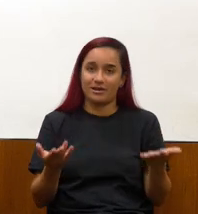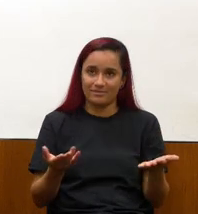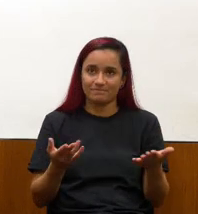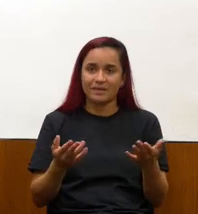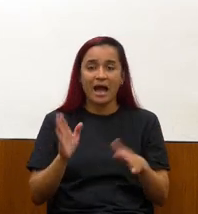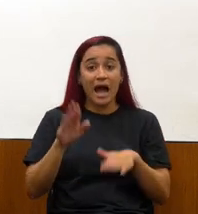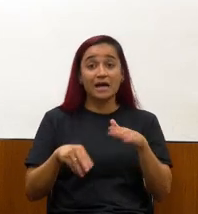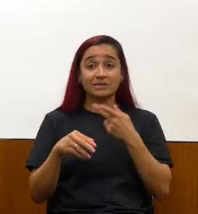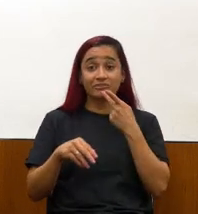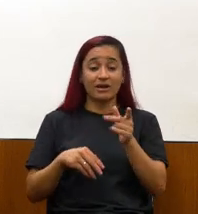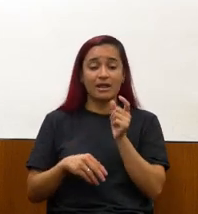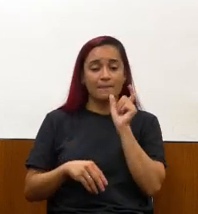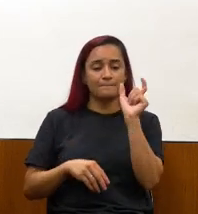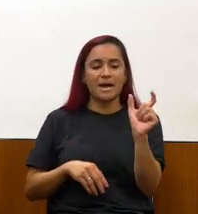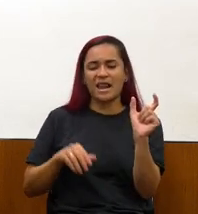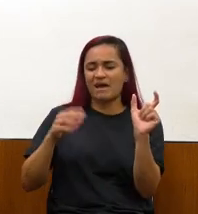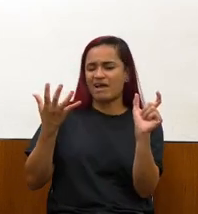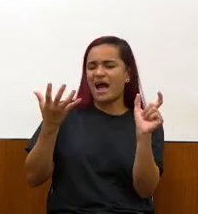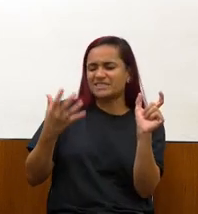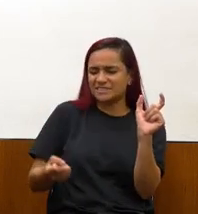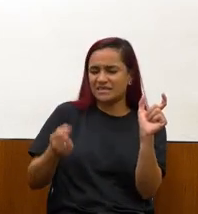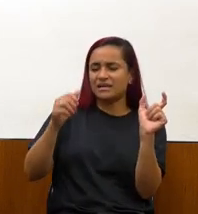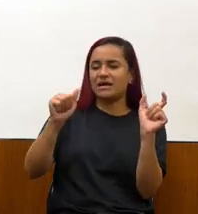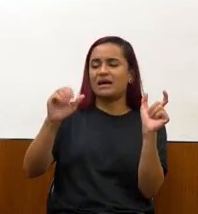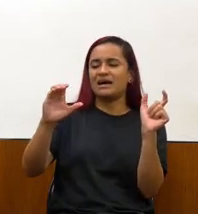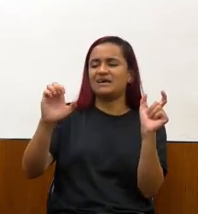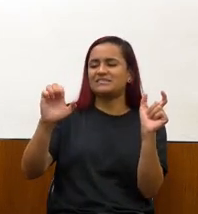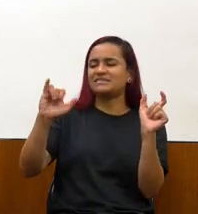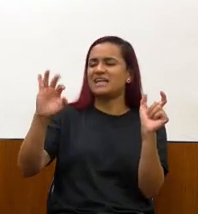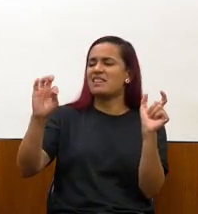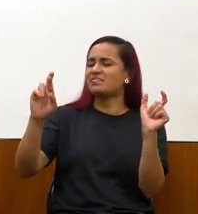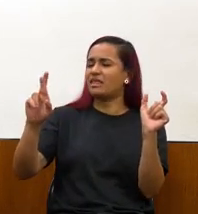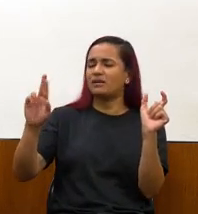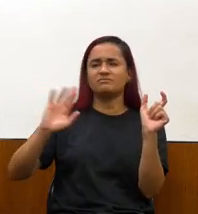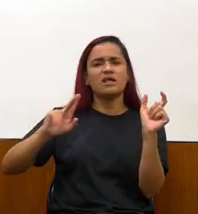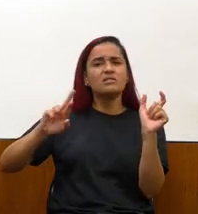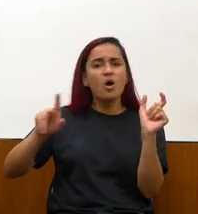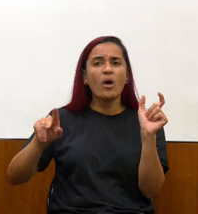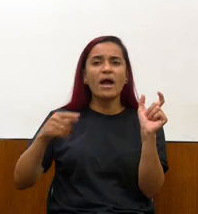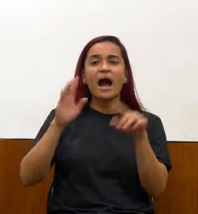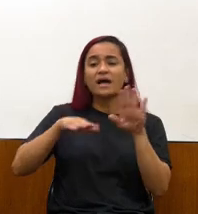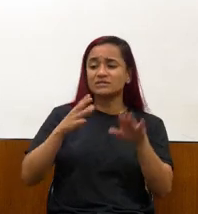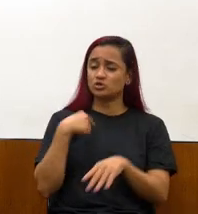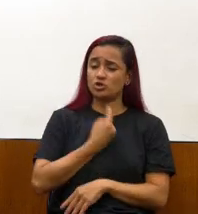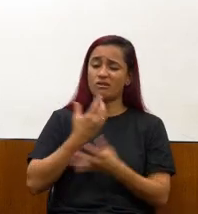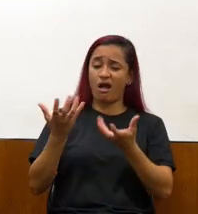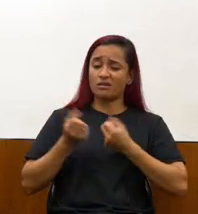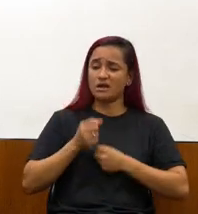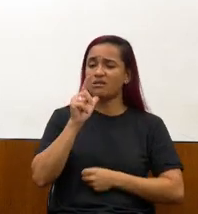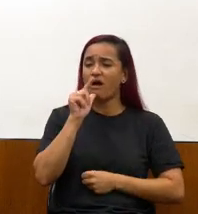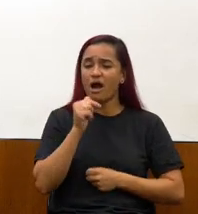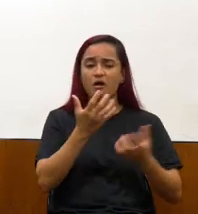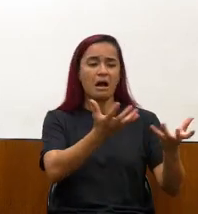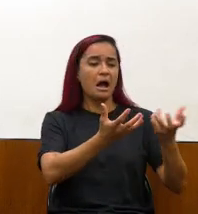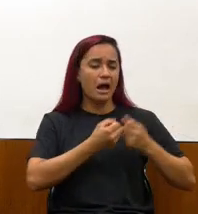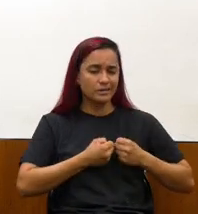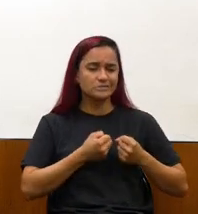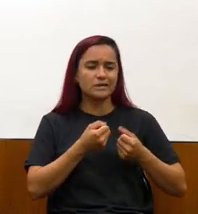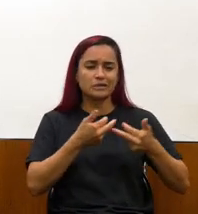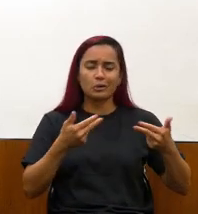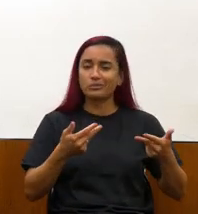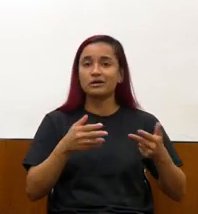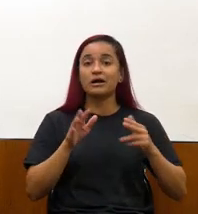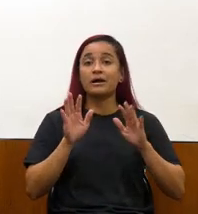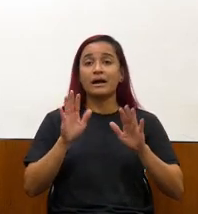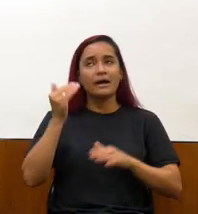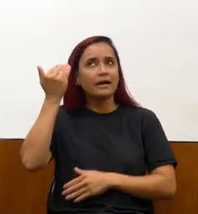gente aceita um copo d'água para a educação, a gente aceita ir nos locais. O entender é um processo psíquico e